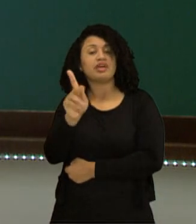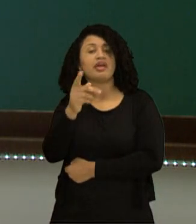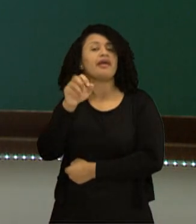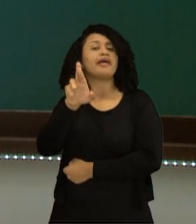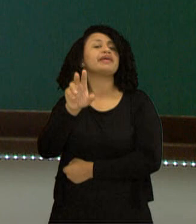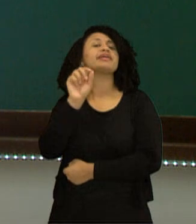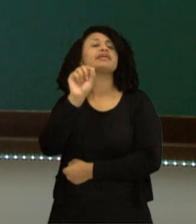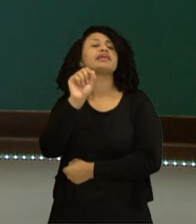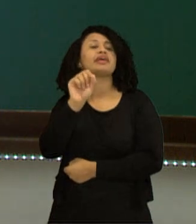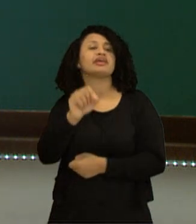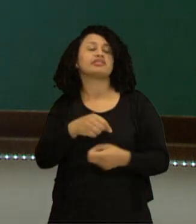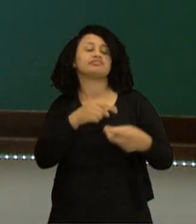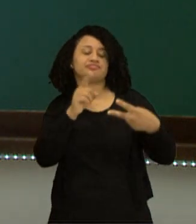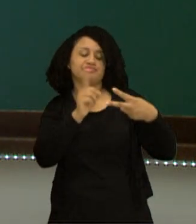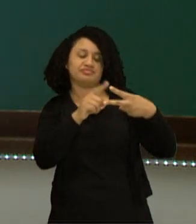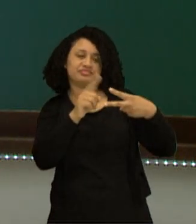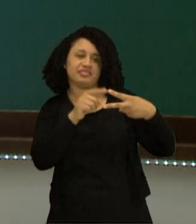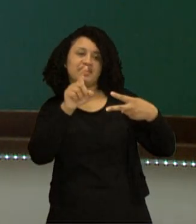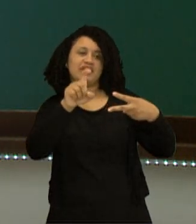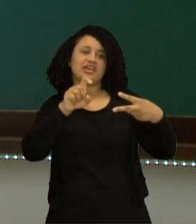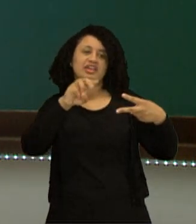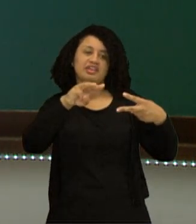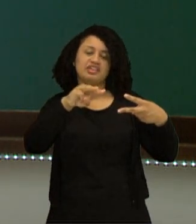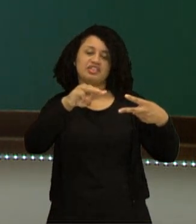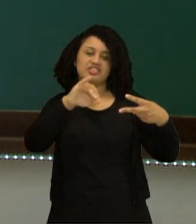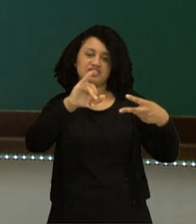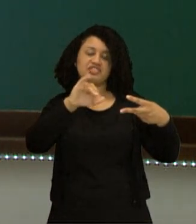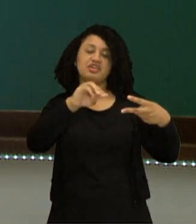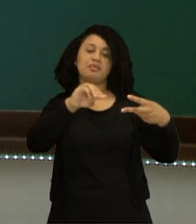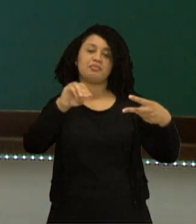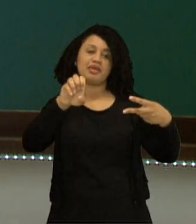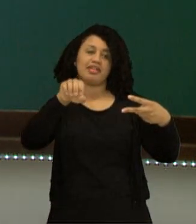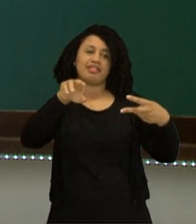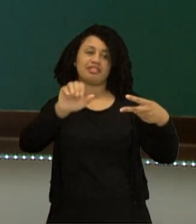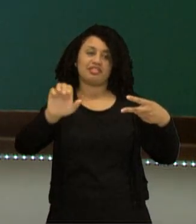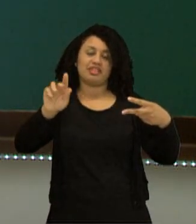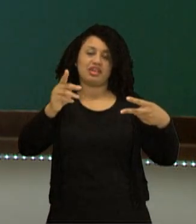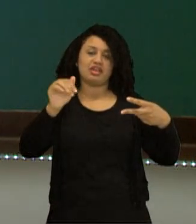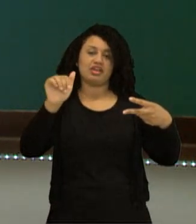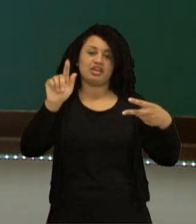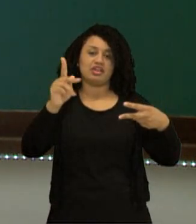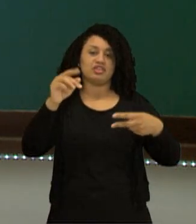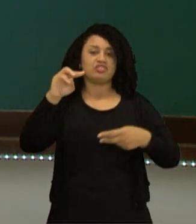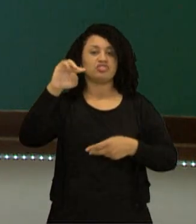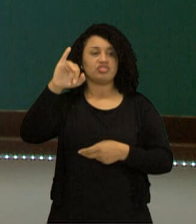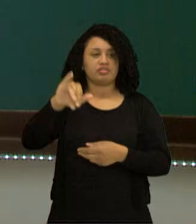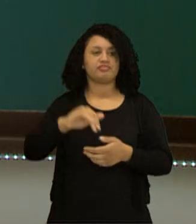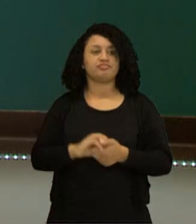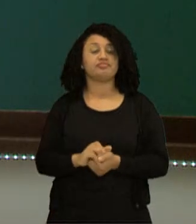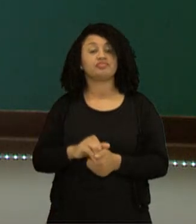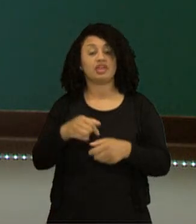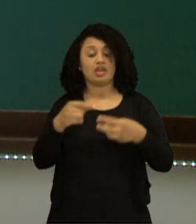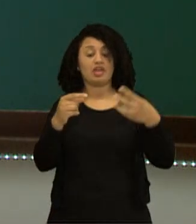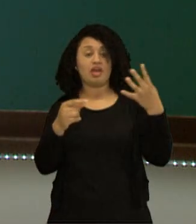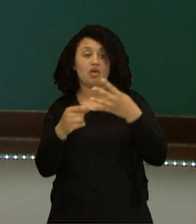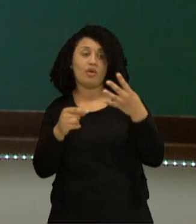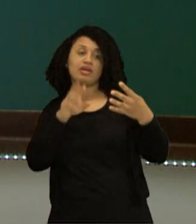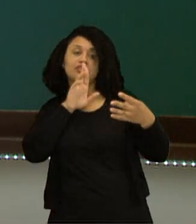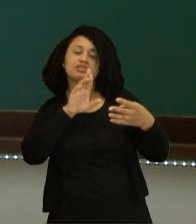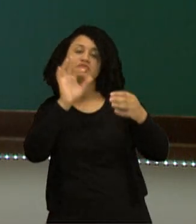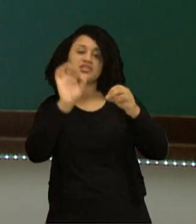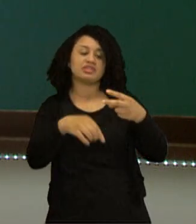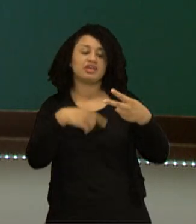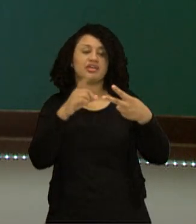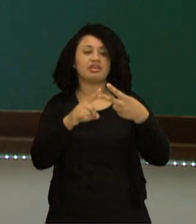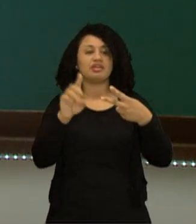é esse her? Eu estou falando da Ximena, ok? E a expressão big deal, nesse caso aqui,